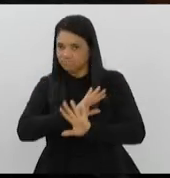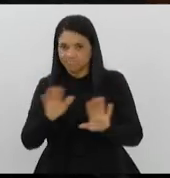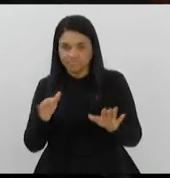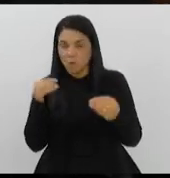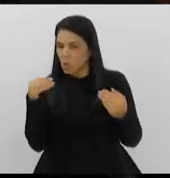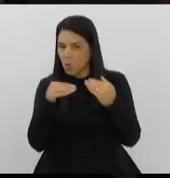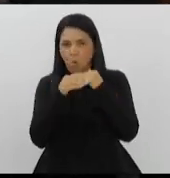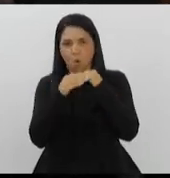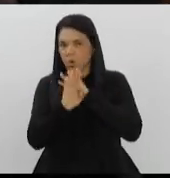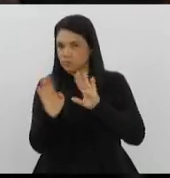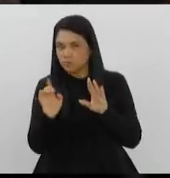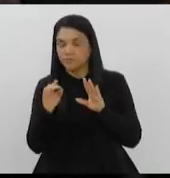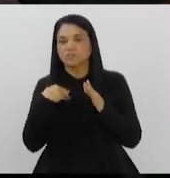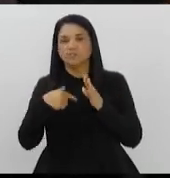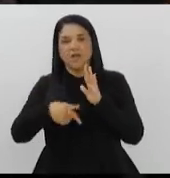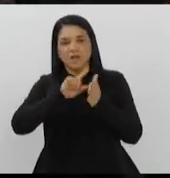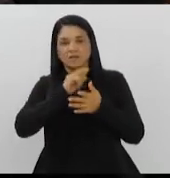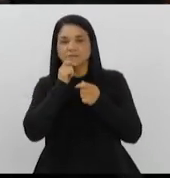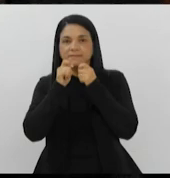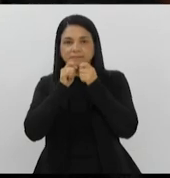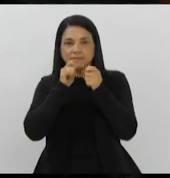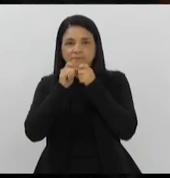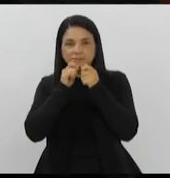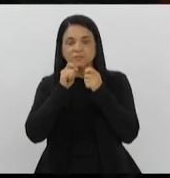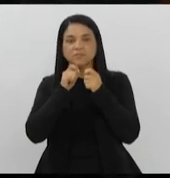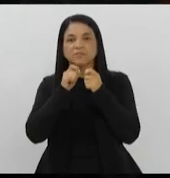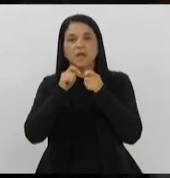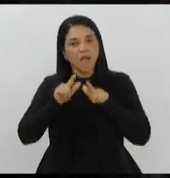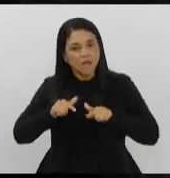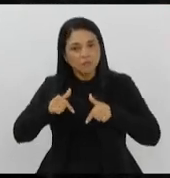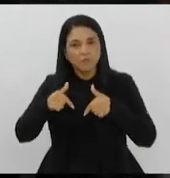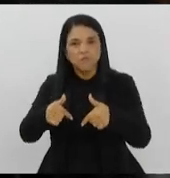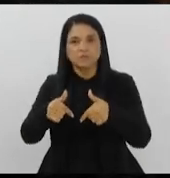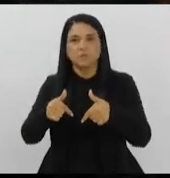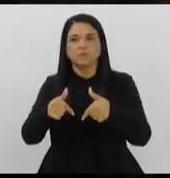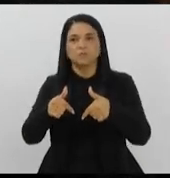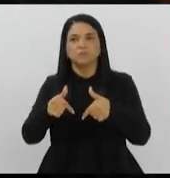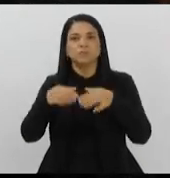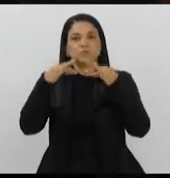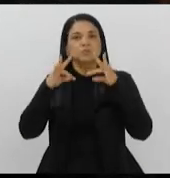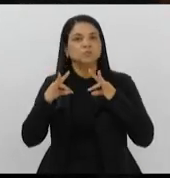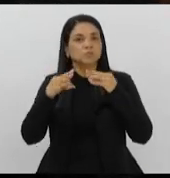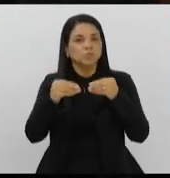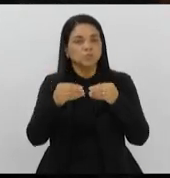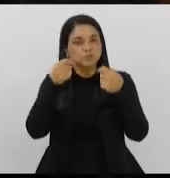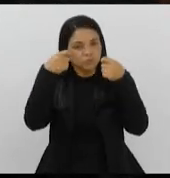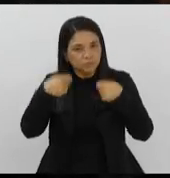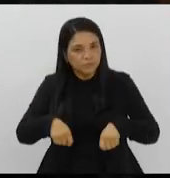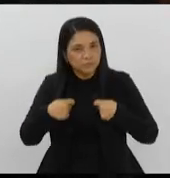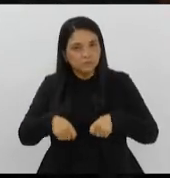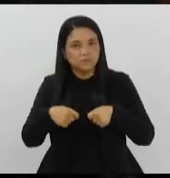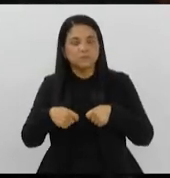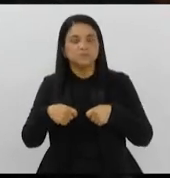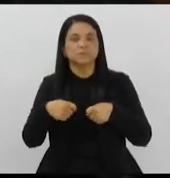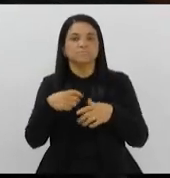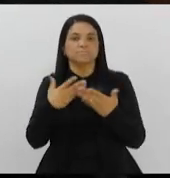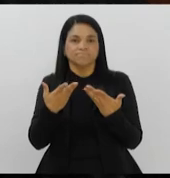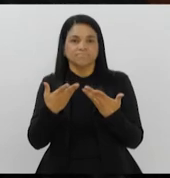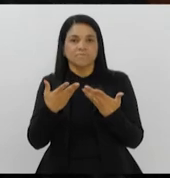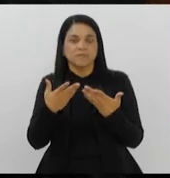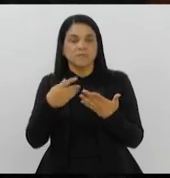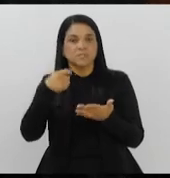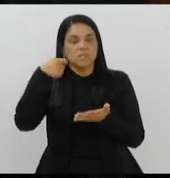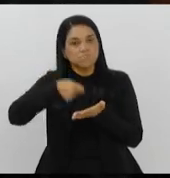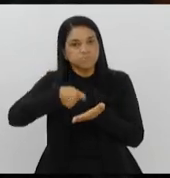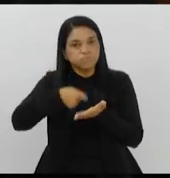já falamos mais cedo em entrevistas, e sempre foi a atuação desde o início. Todos precisam ser cobrados sempre. Um forte abraço. Deixo